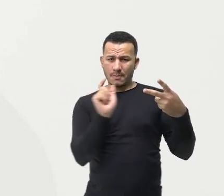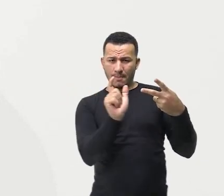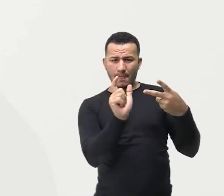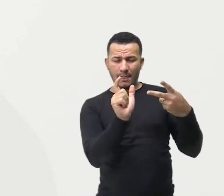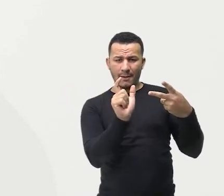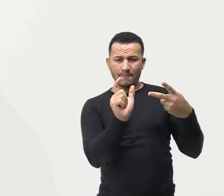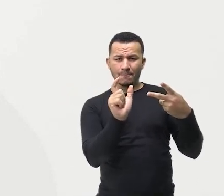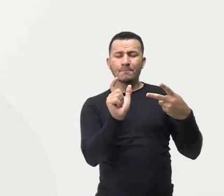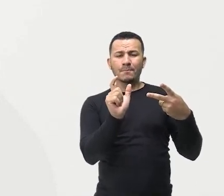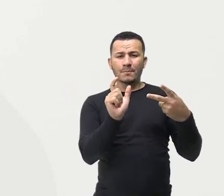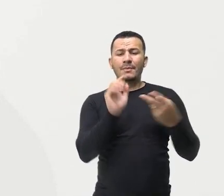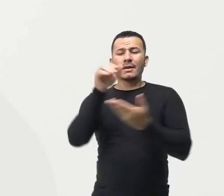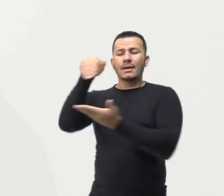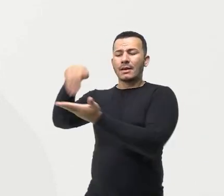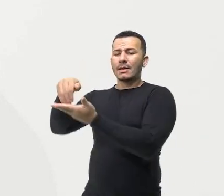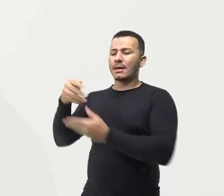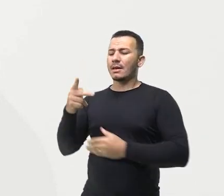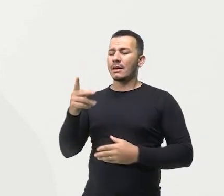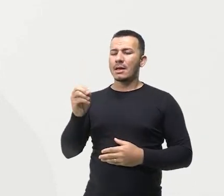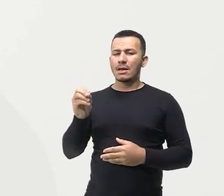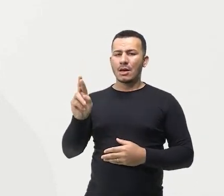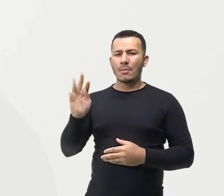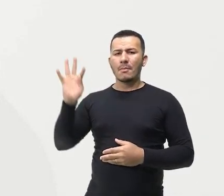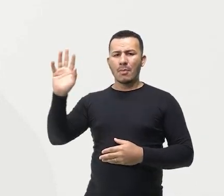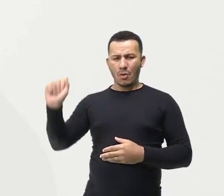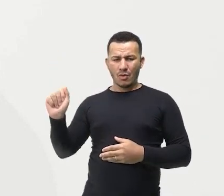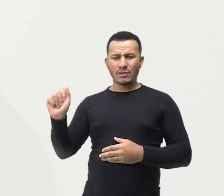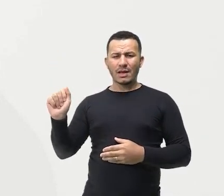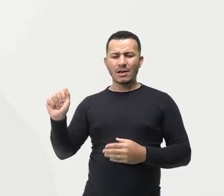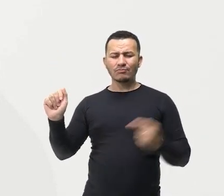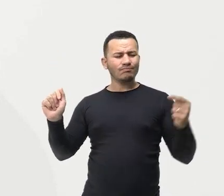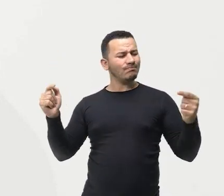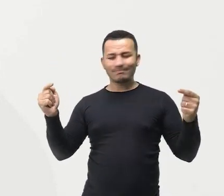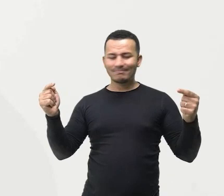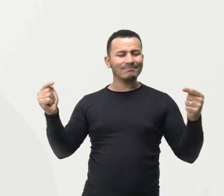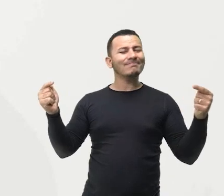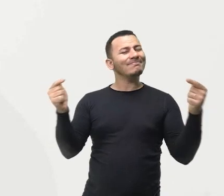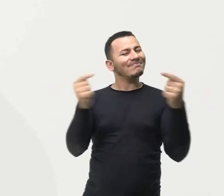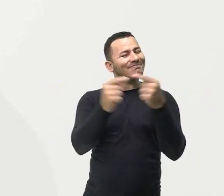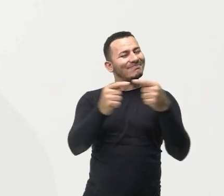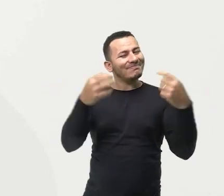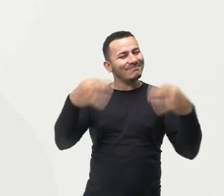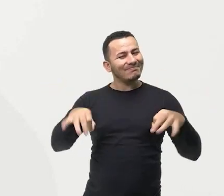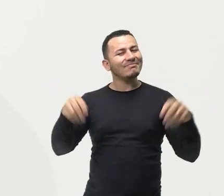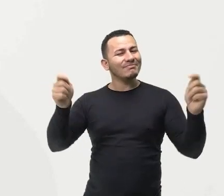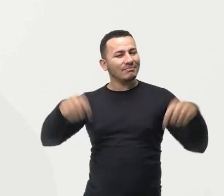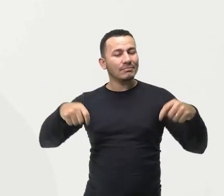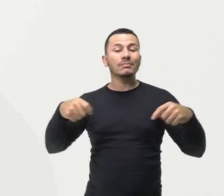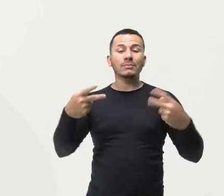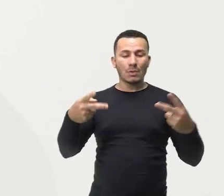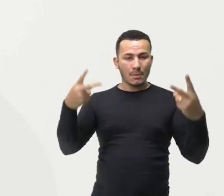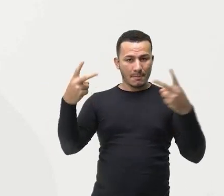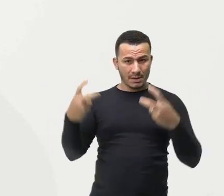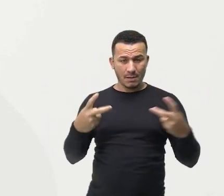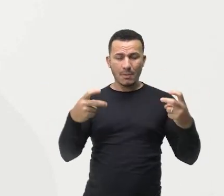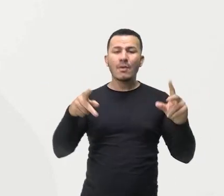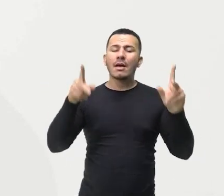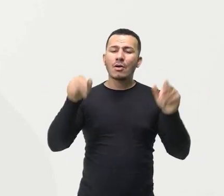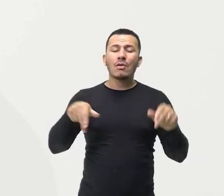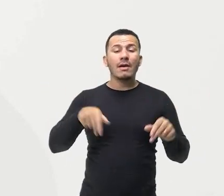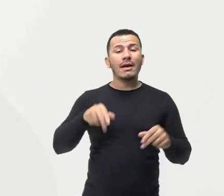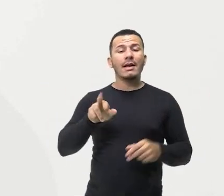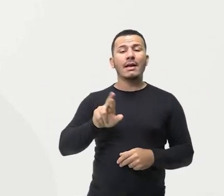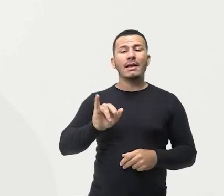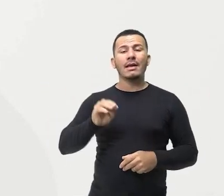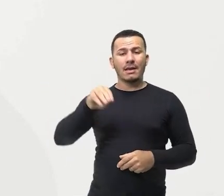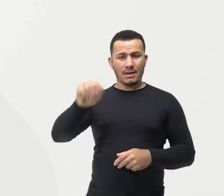a palavra porta, no outro verso. Observem que nós temos aqui exatamente uma rima.